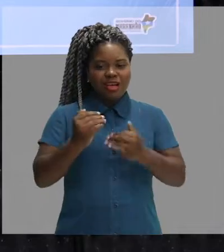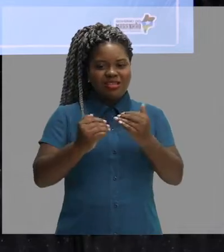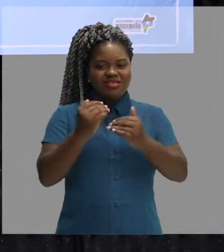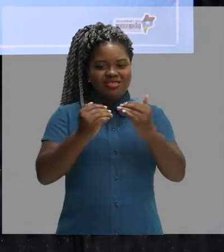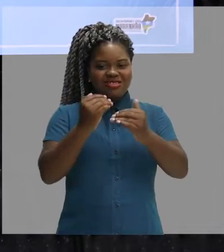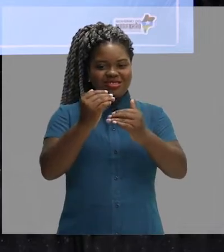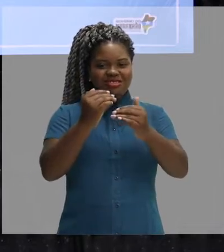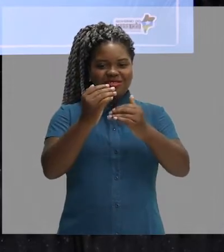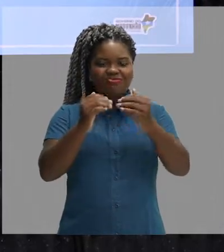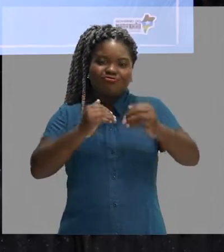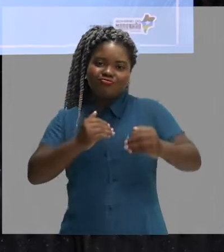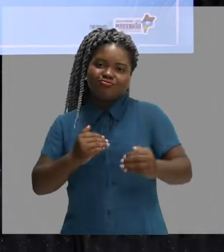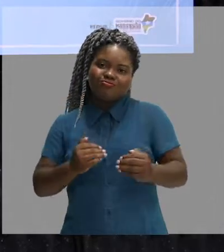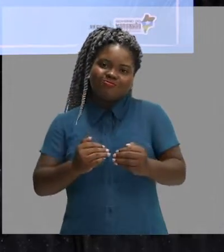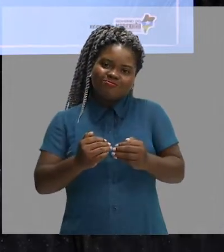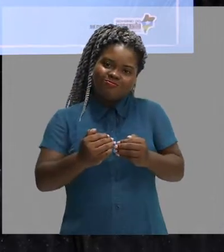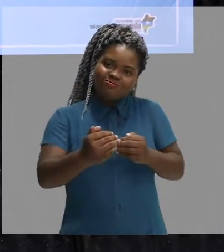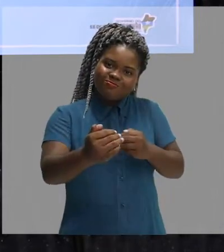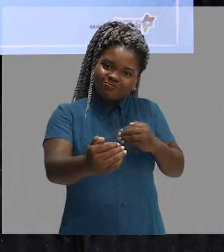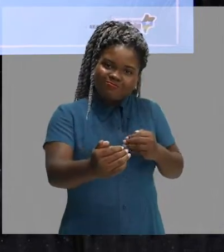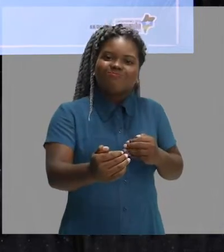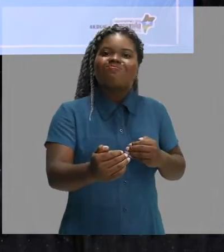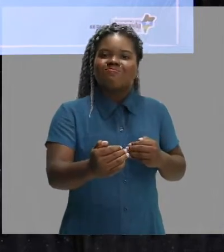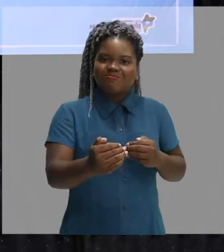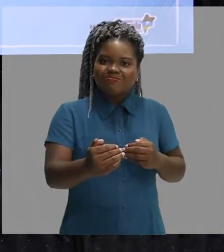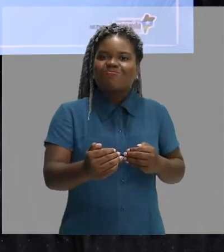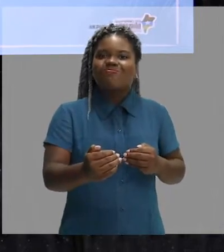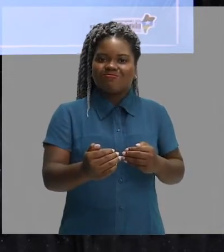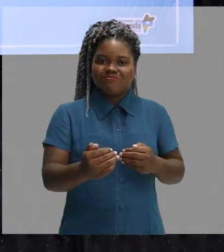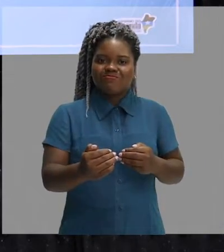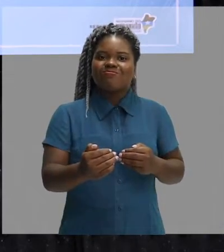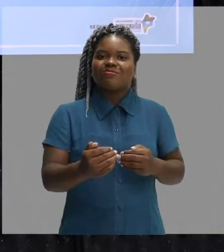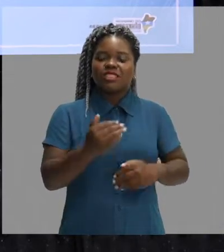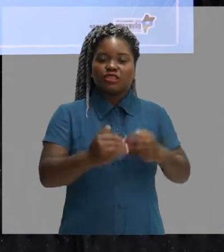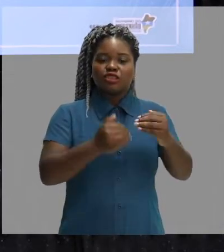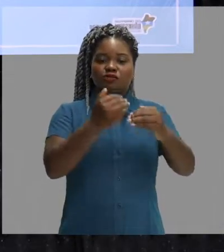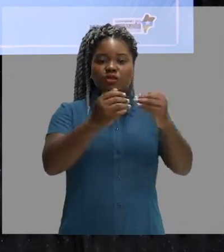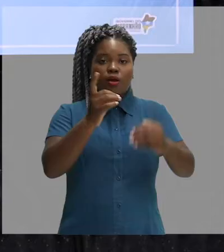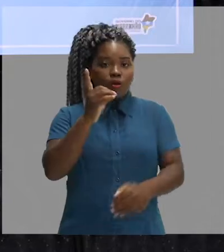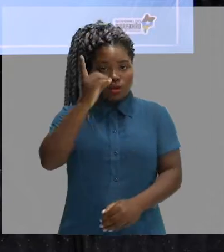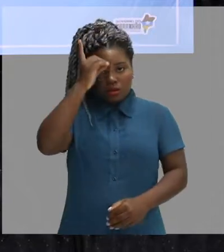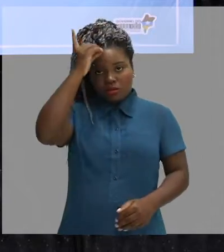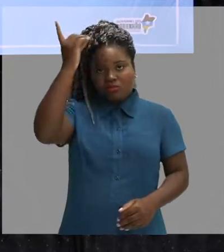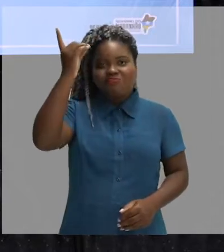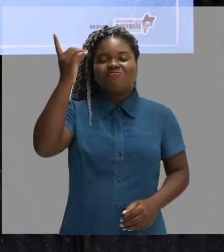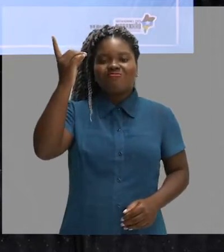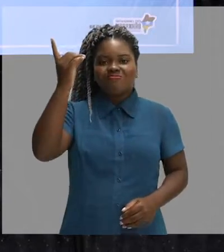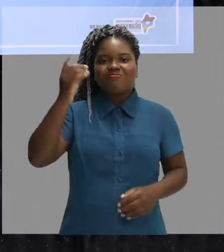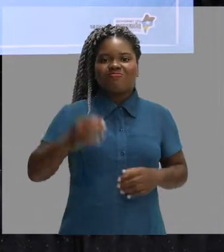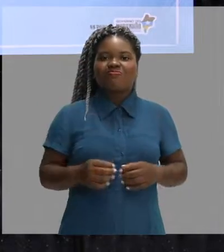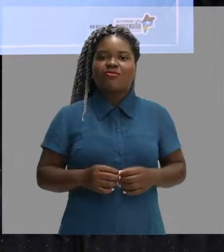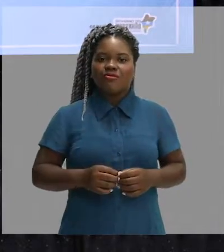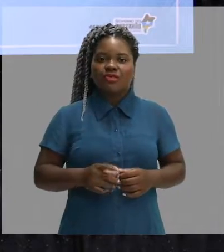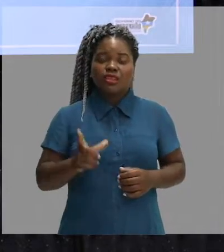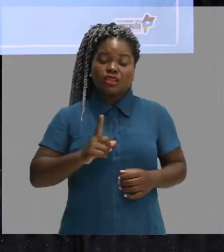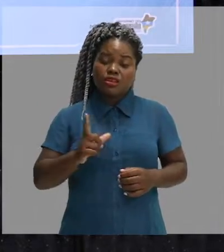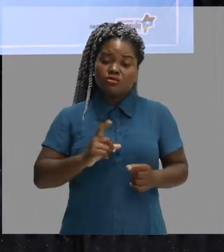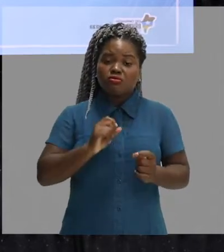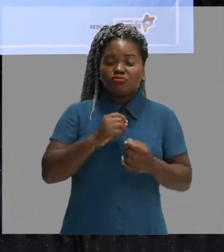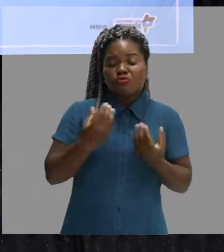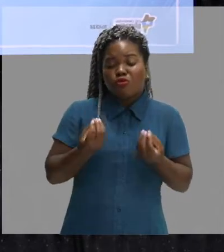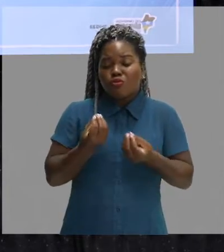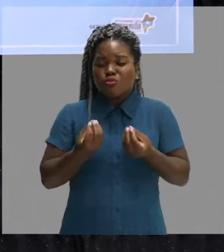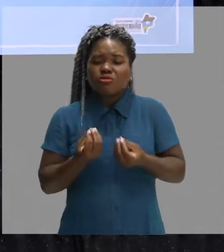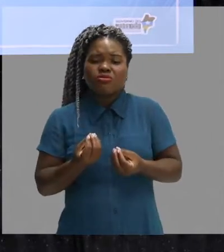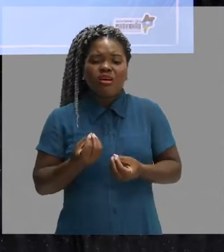perpetuando através das ideias, das relações, dos hábitos. E é tido muitas vezes como algo natural,